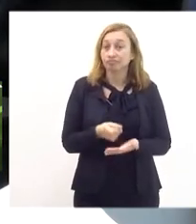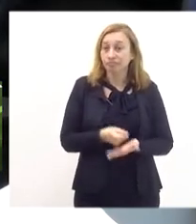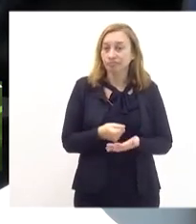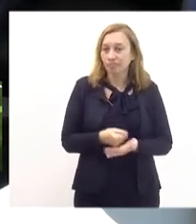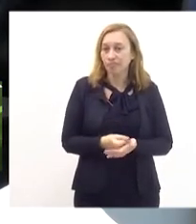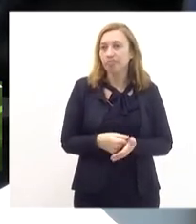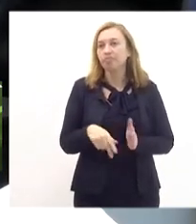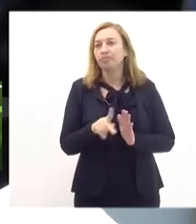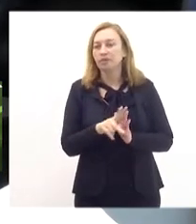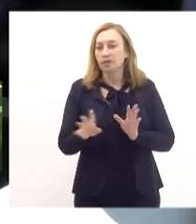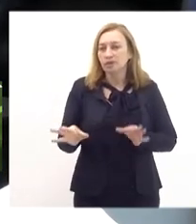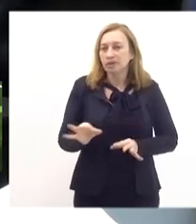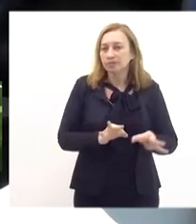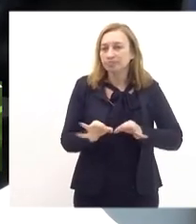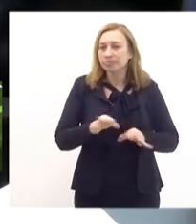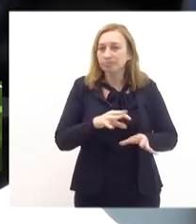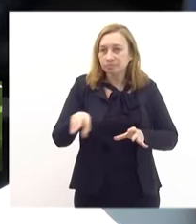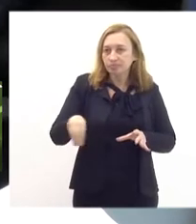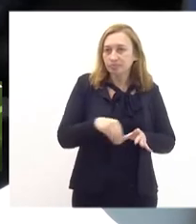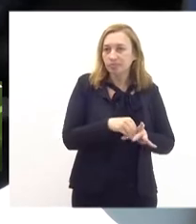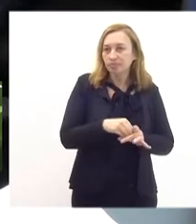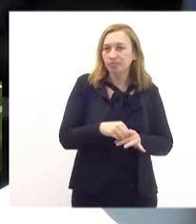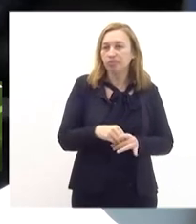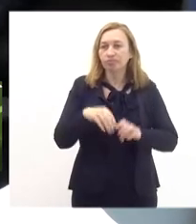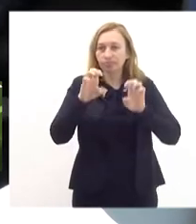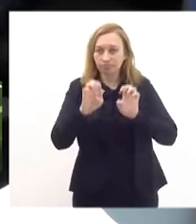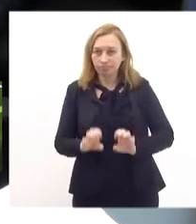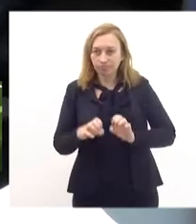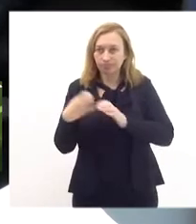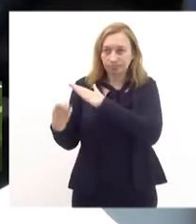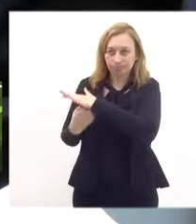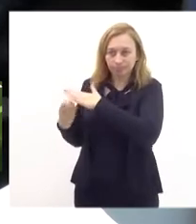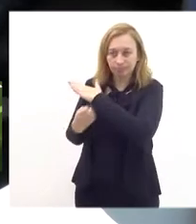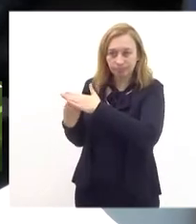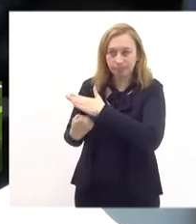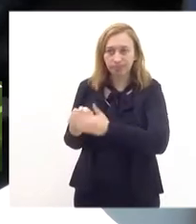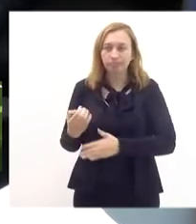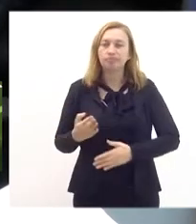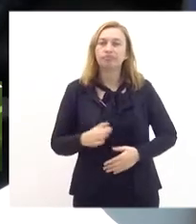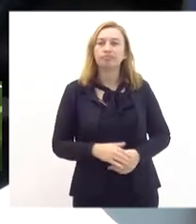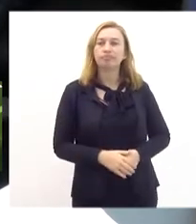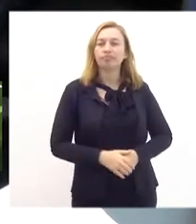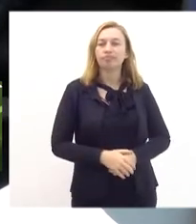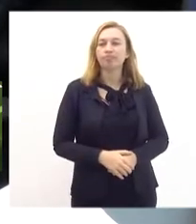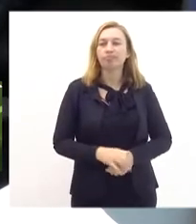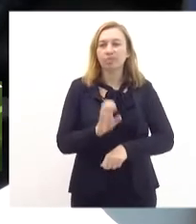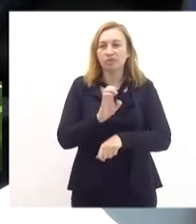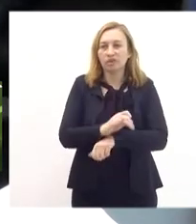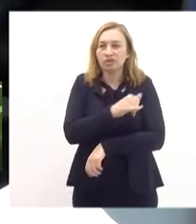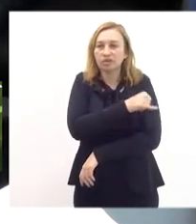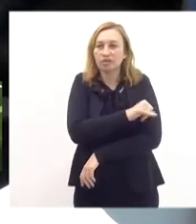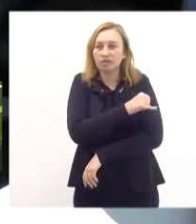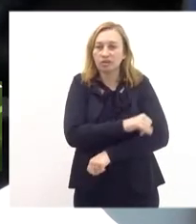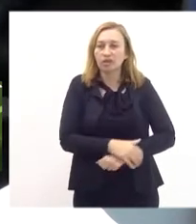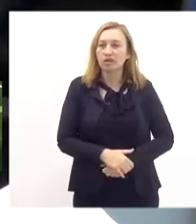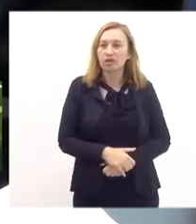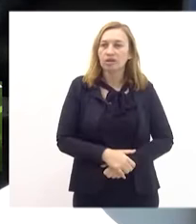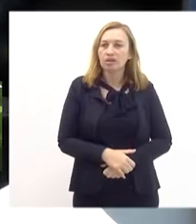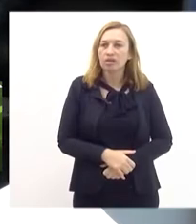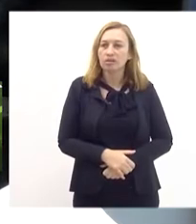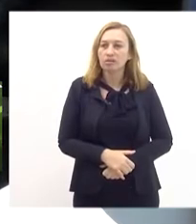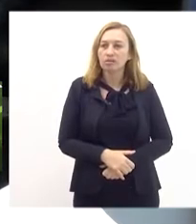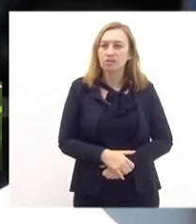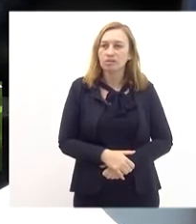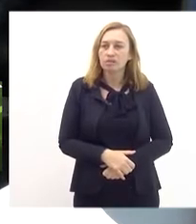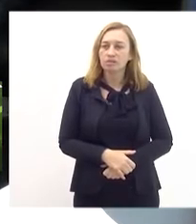do programa de integridade para as empresas a partir de determinado valor que estão licitando com o Estado do Rio de Janeiro.